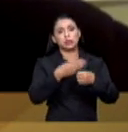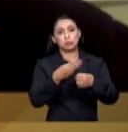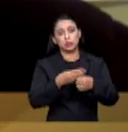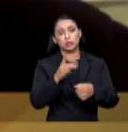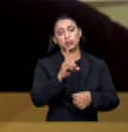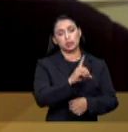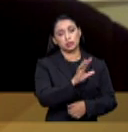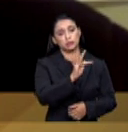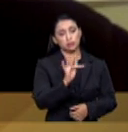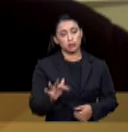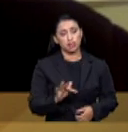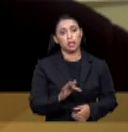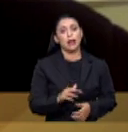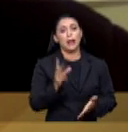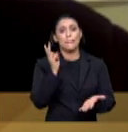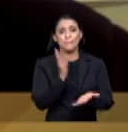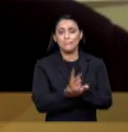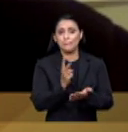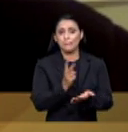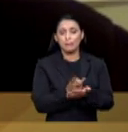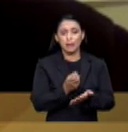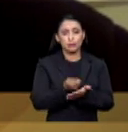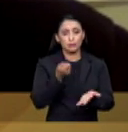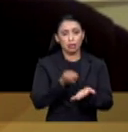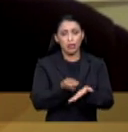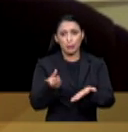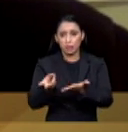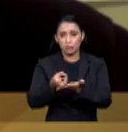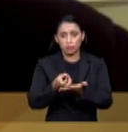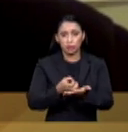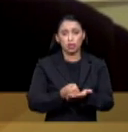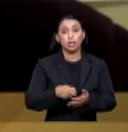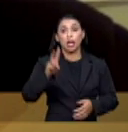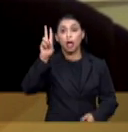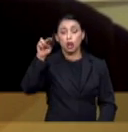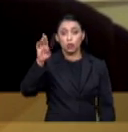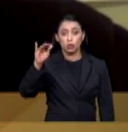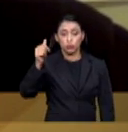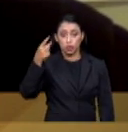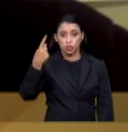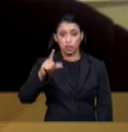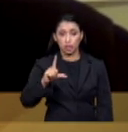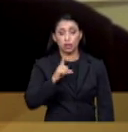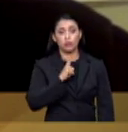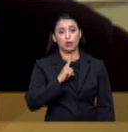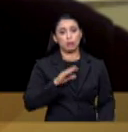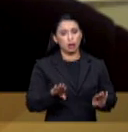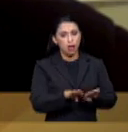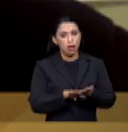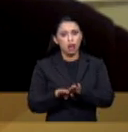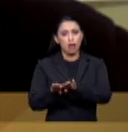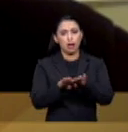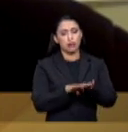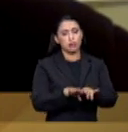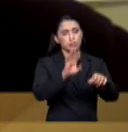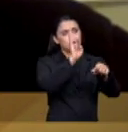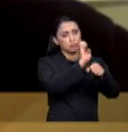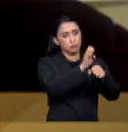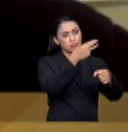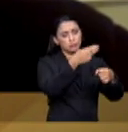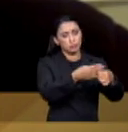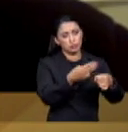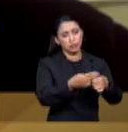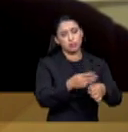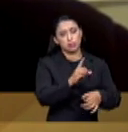se submetem às mesmas alíquotas aplicáveis no âmbito da União, com garantia de equidade entre os entes federativos